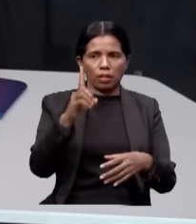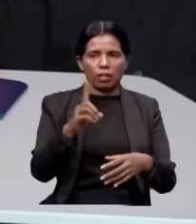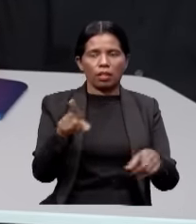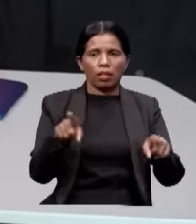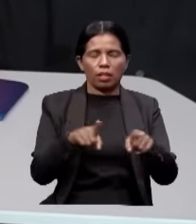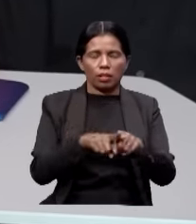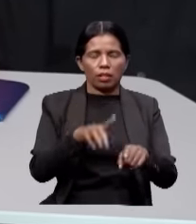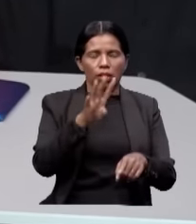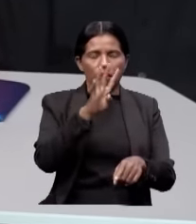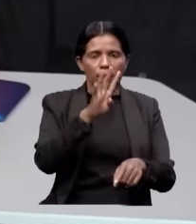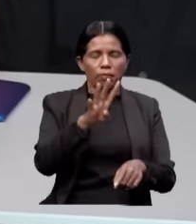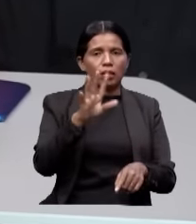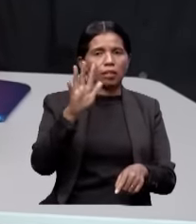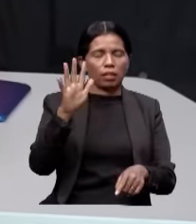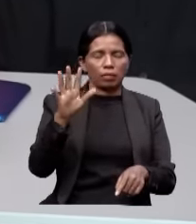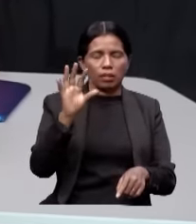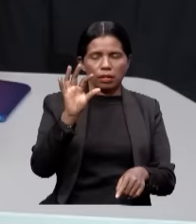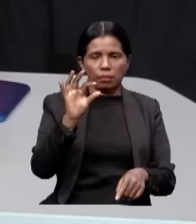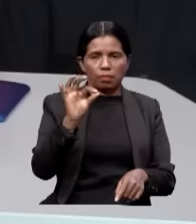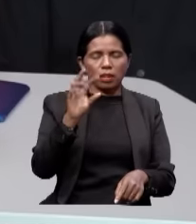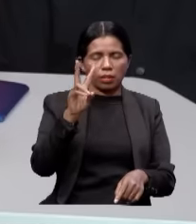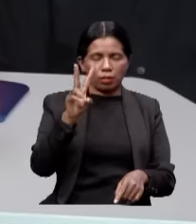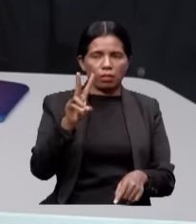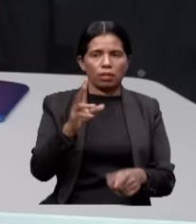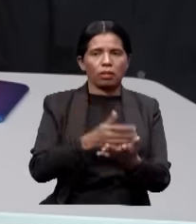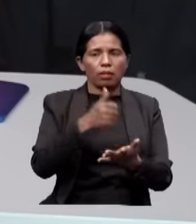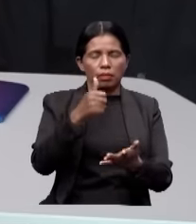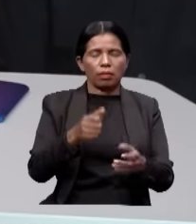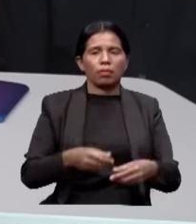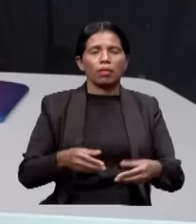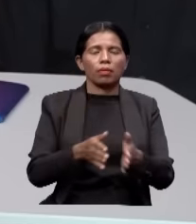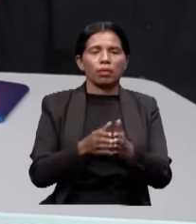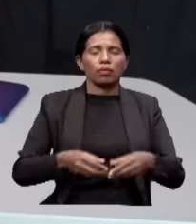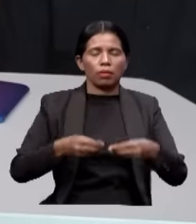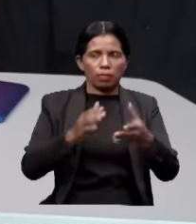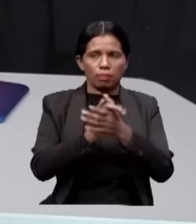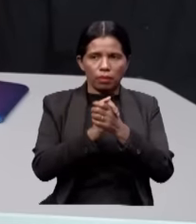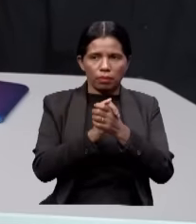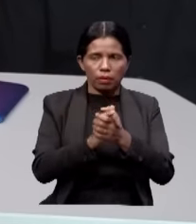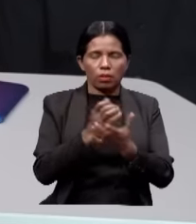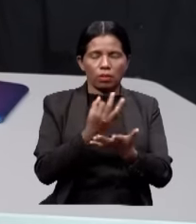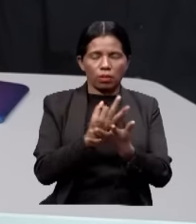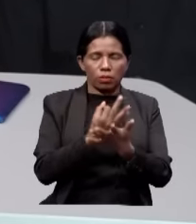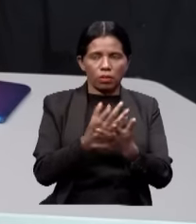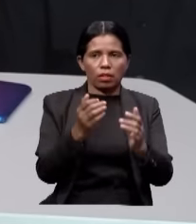nessa 4592, ne duni e a oportunidade de né, a minha cara com os parabéns, tamba, ne manang roçam